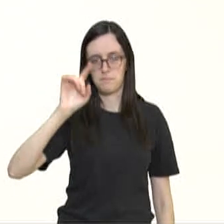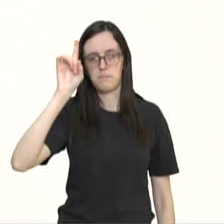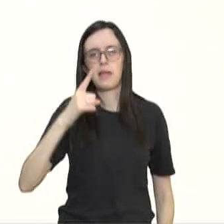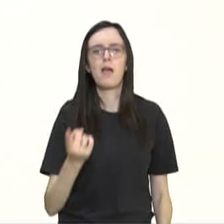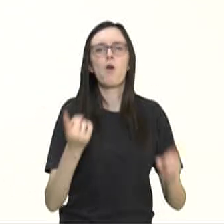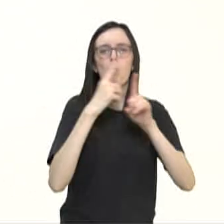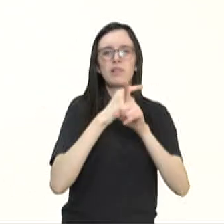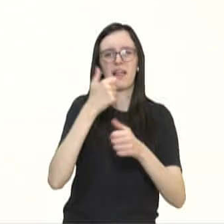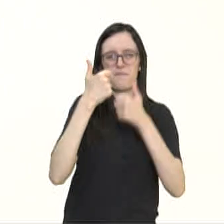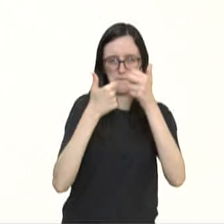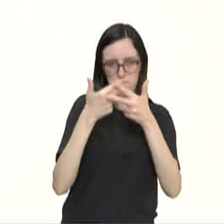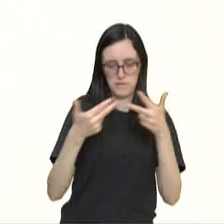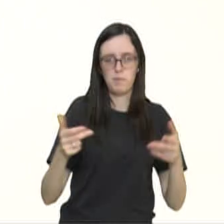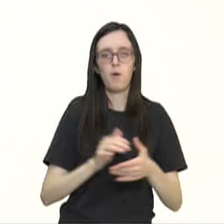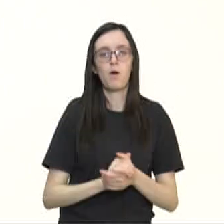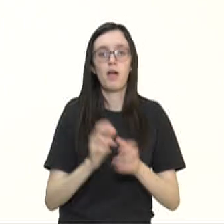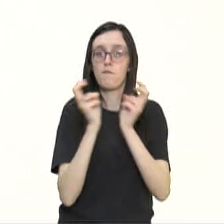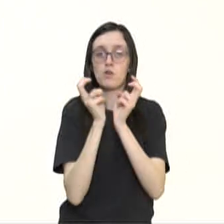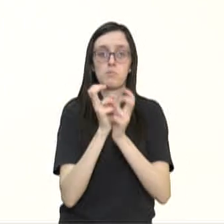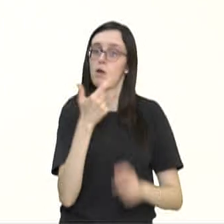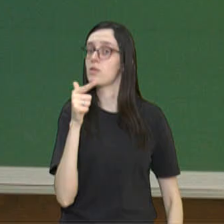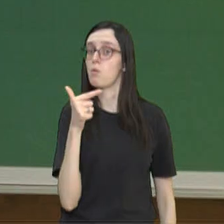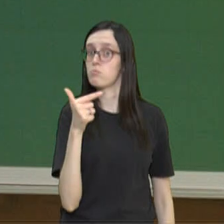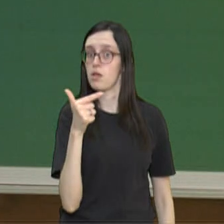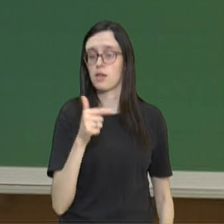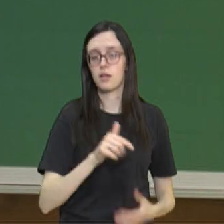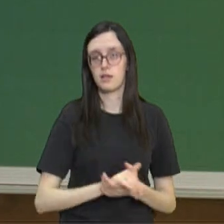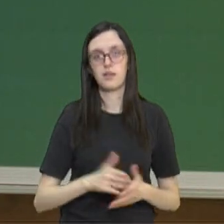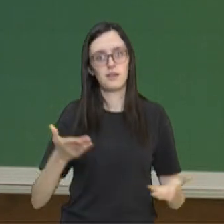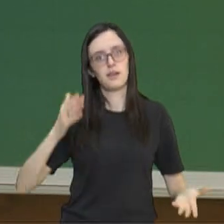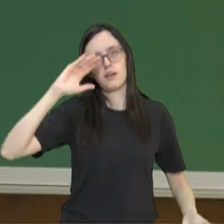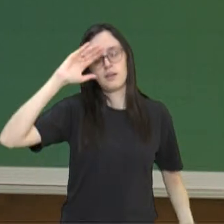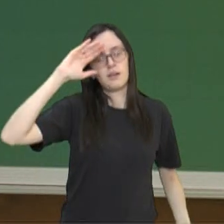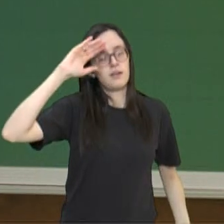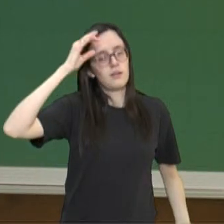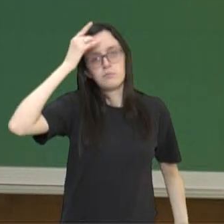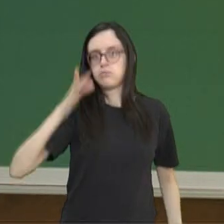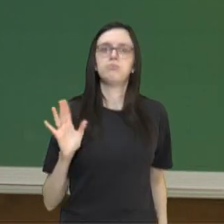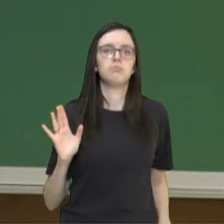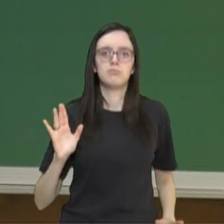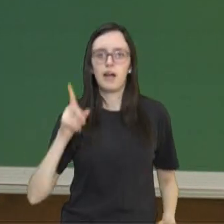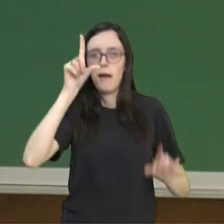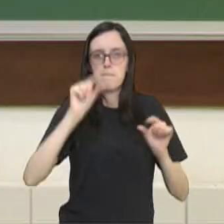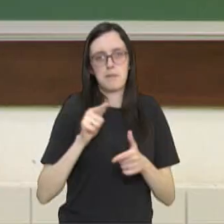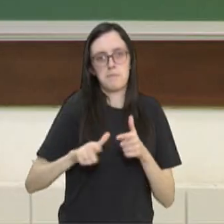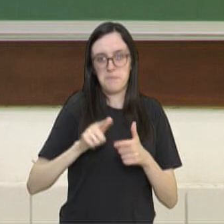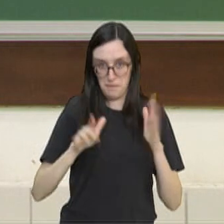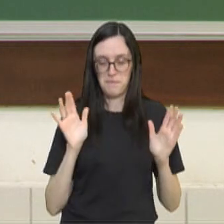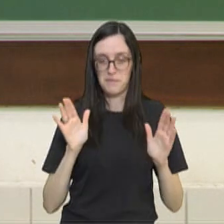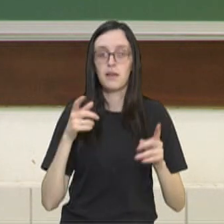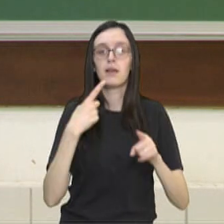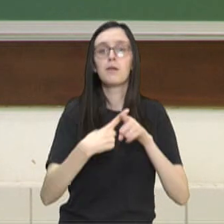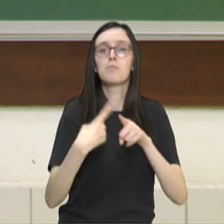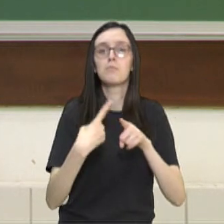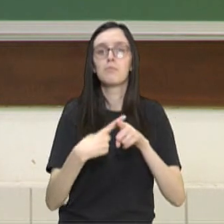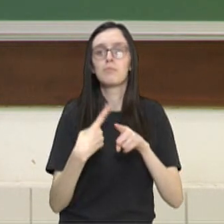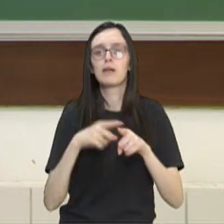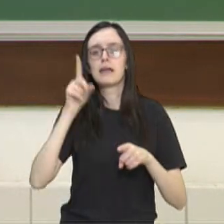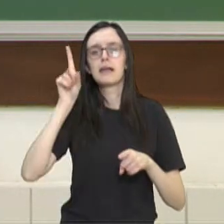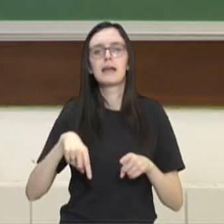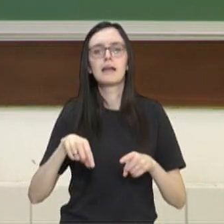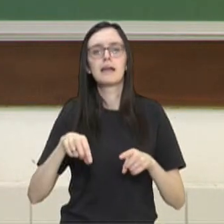9. E as substituições são ilimitadas. Então, feita a correção, vamos adiante.